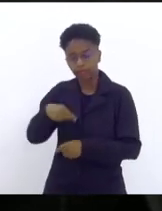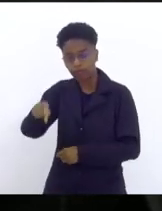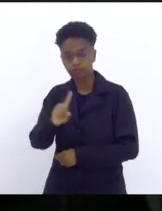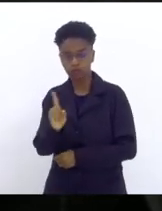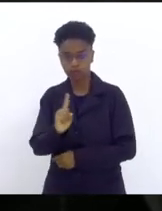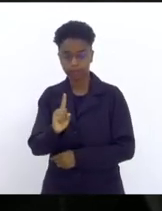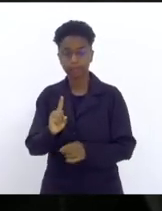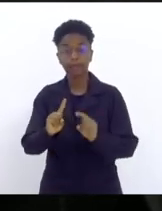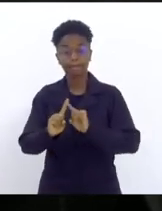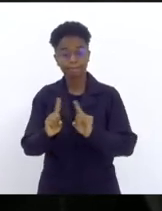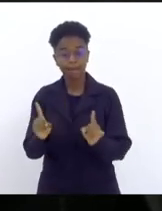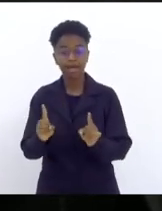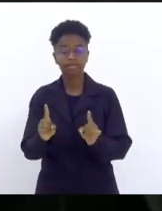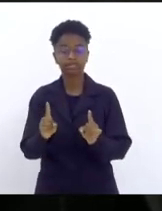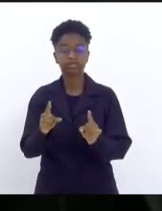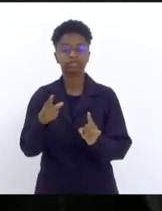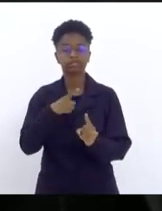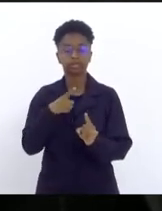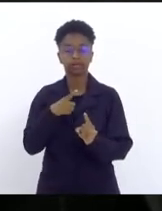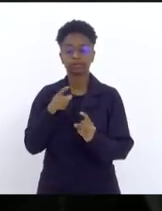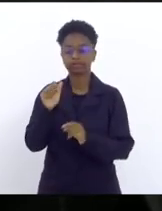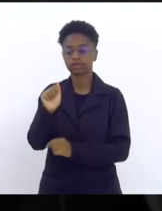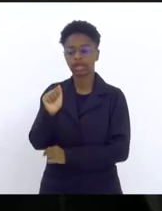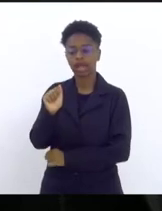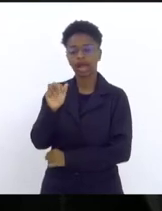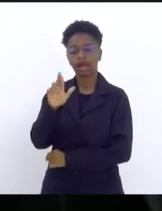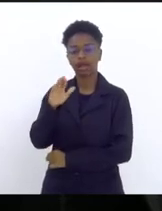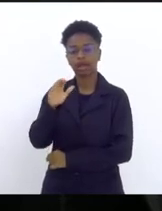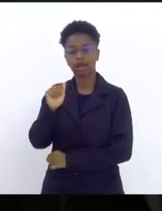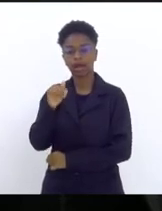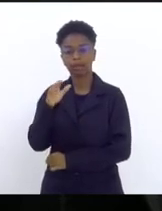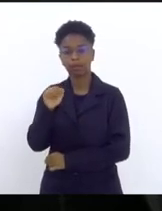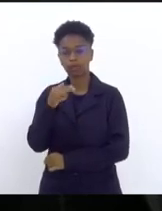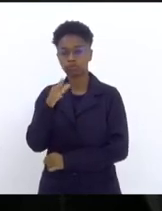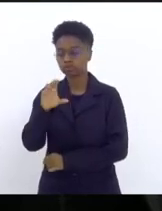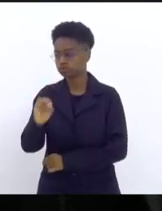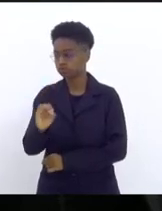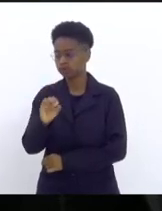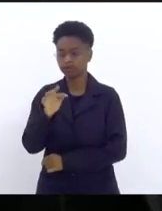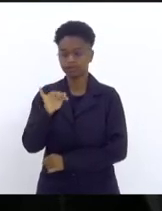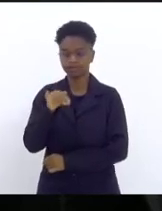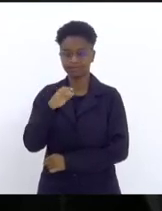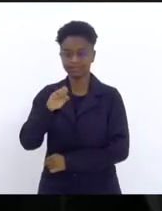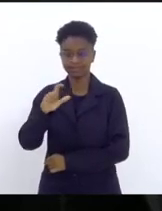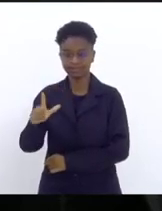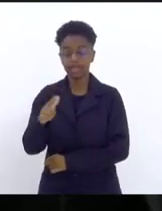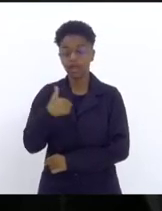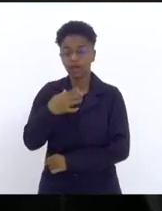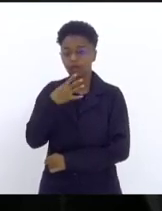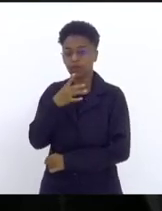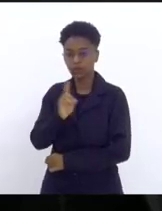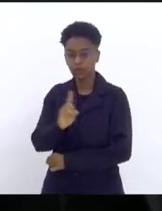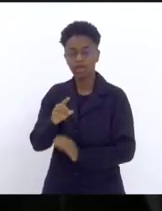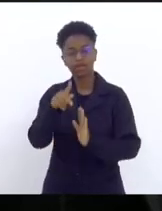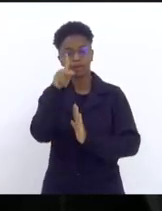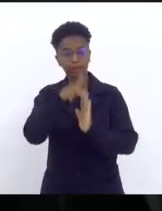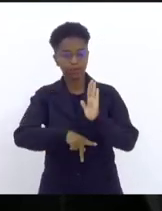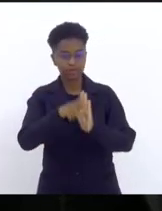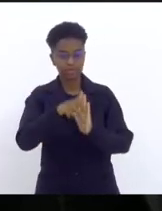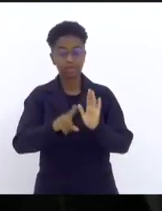este acabou os fiscal Possivelmente porque eu não conheço o projeto